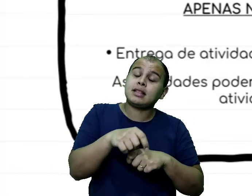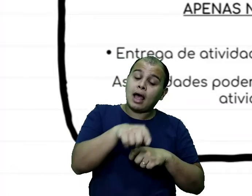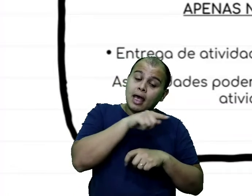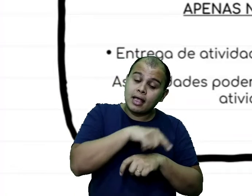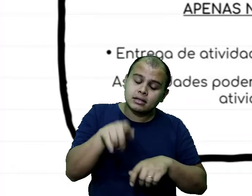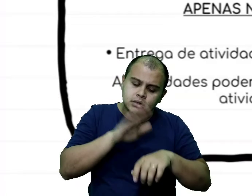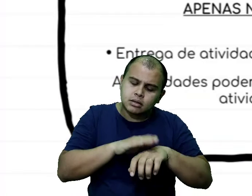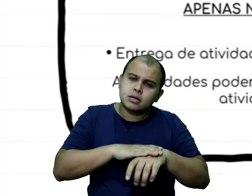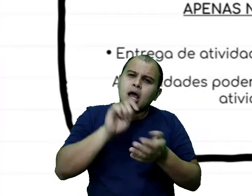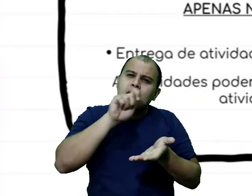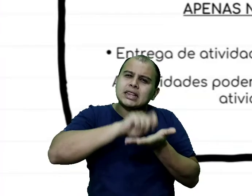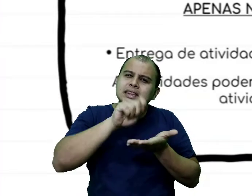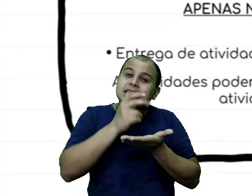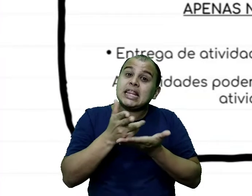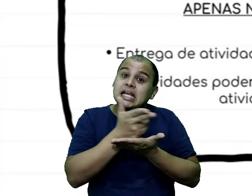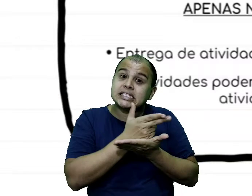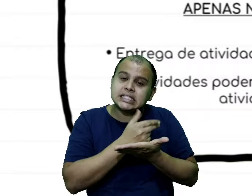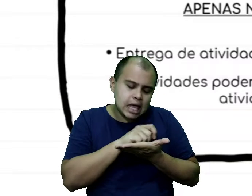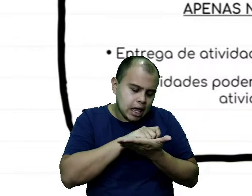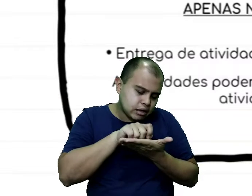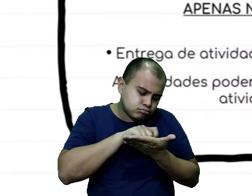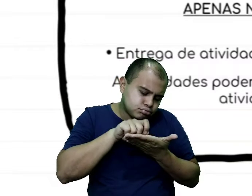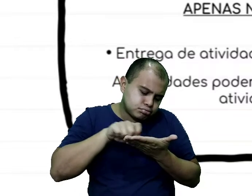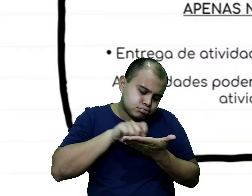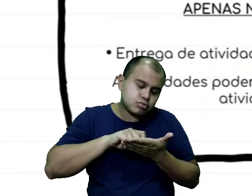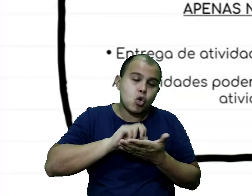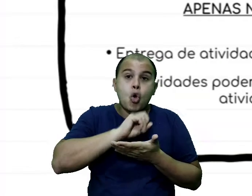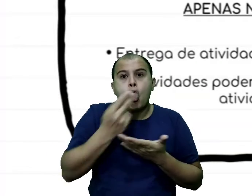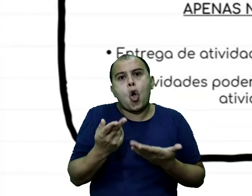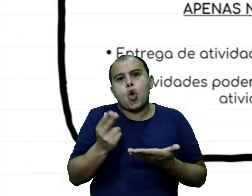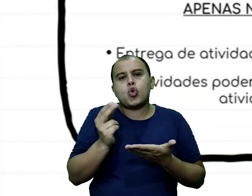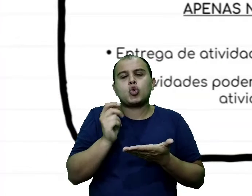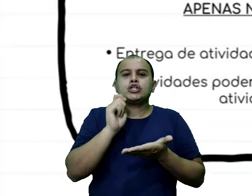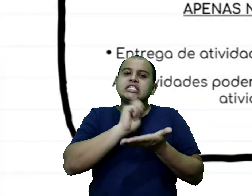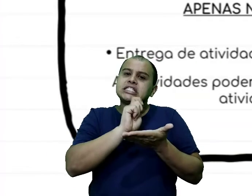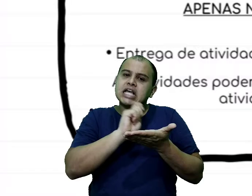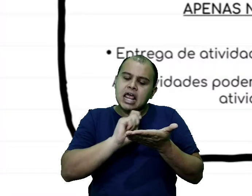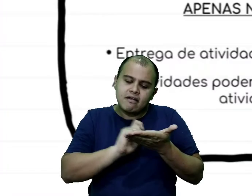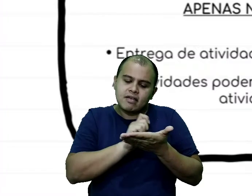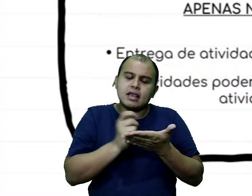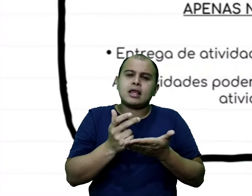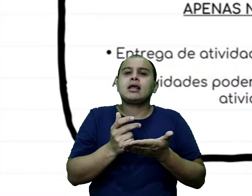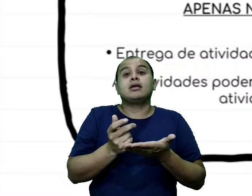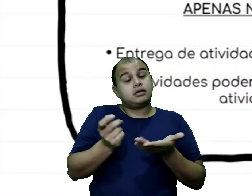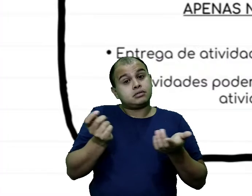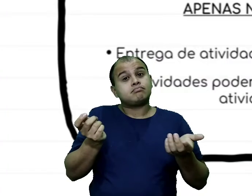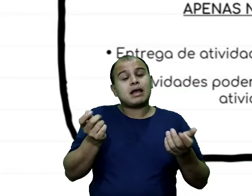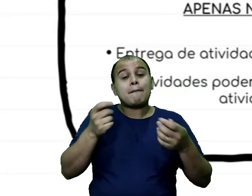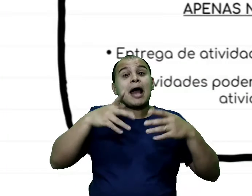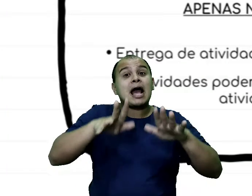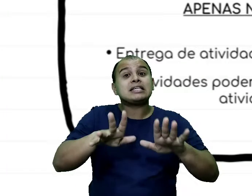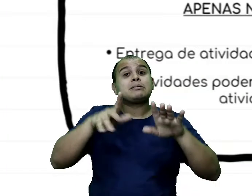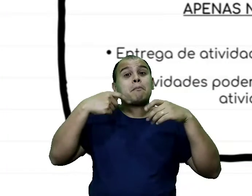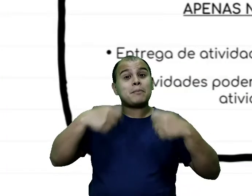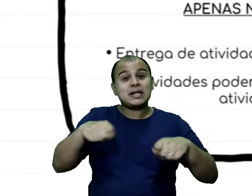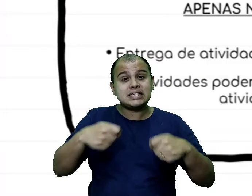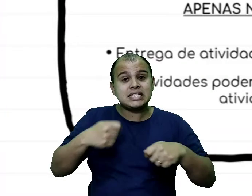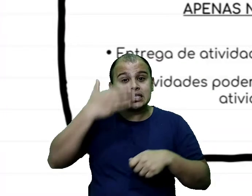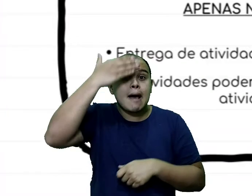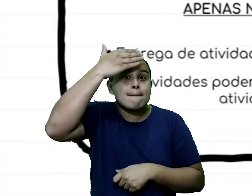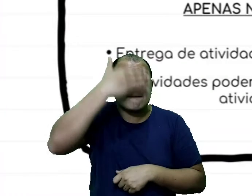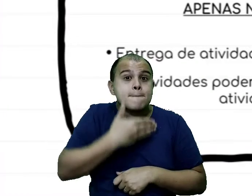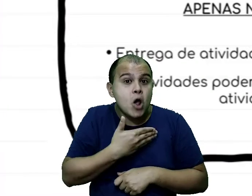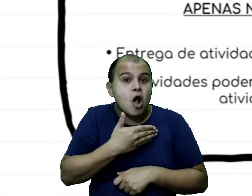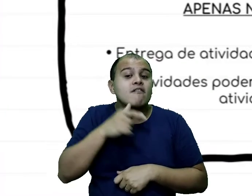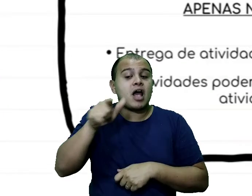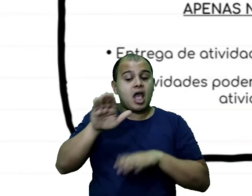desenho dessa atividade, vocês tiram foto. Os maiores, se quiser, pode fazer um relato escrito. Pode ser só uma foto. A